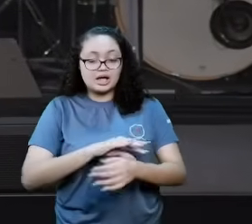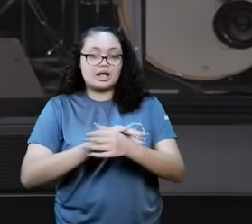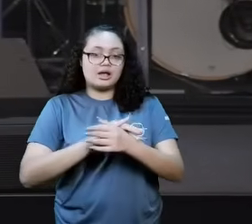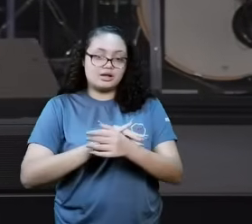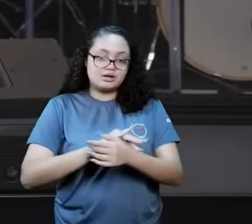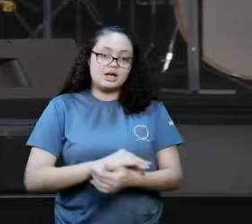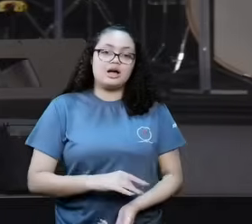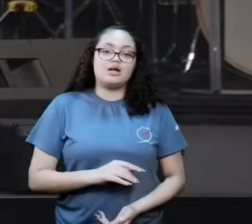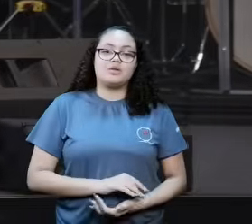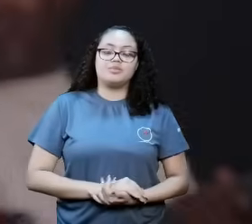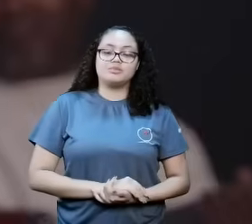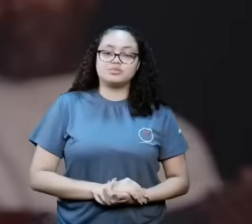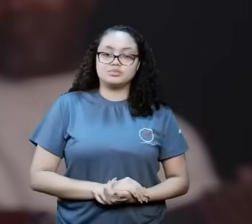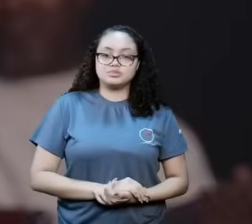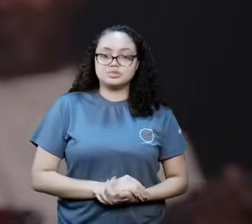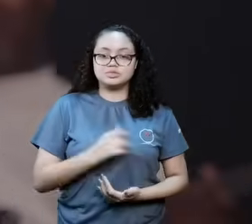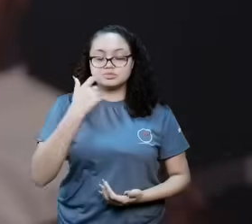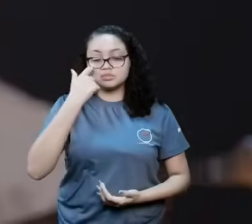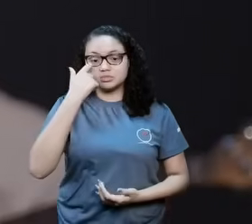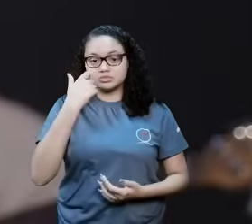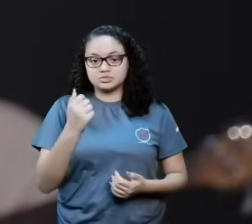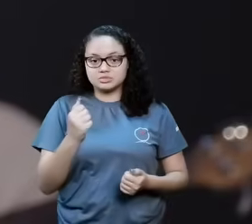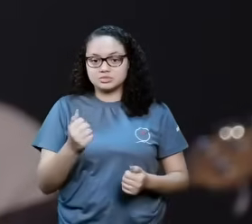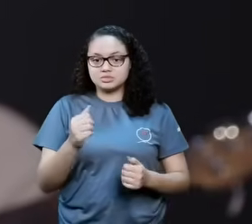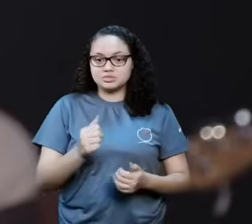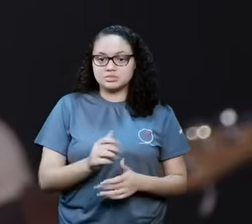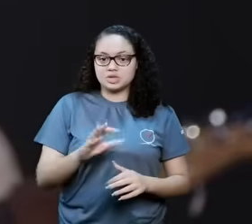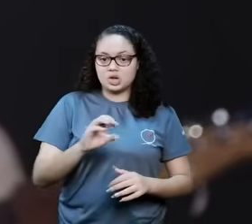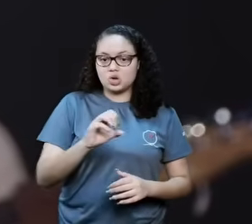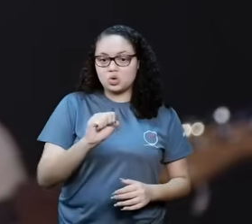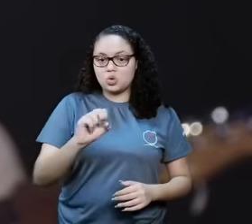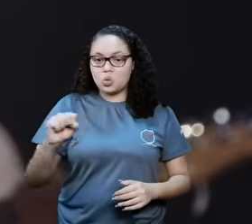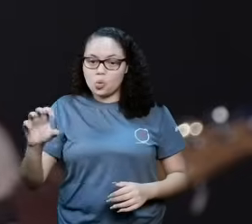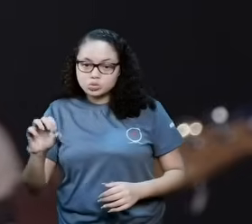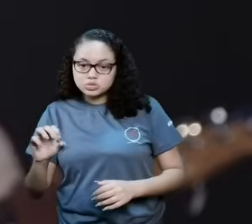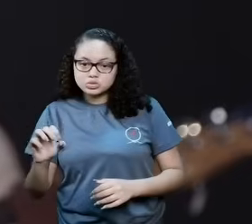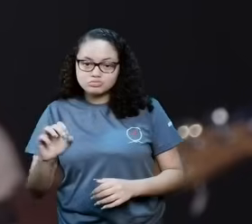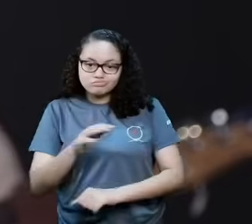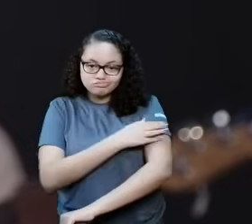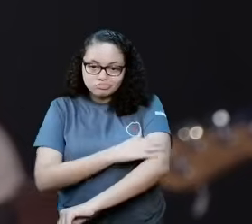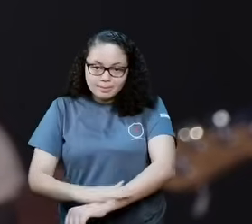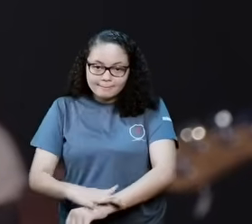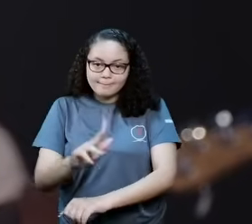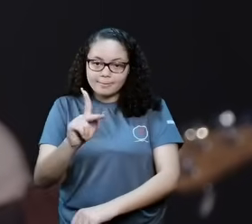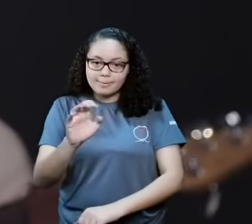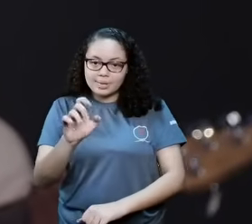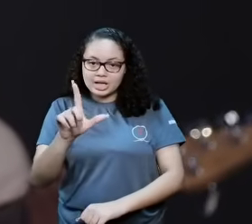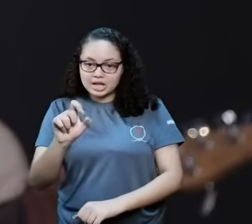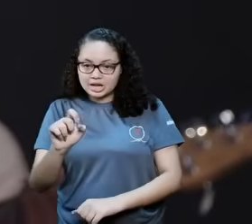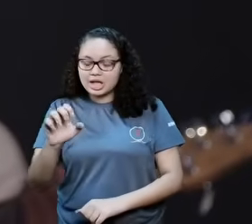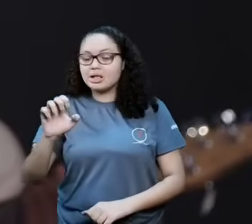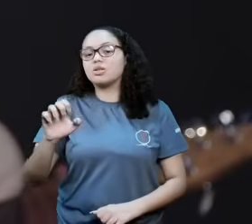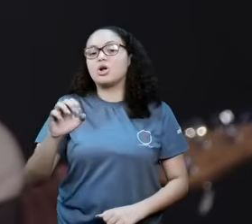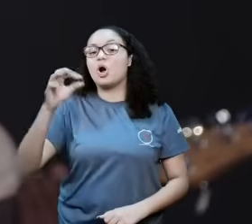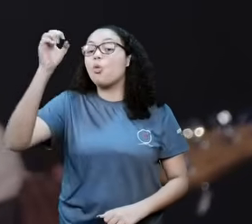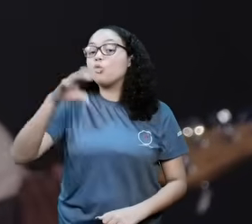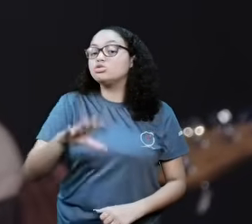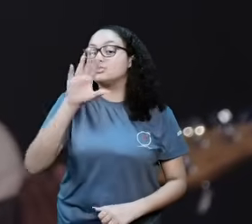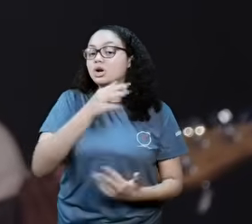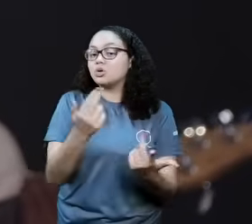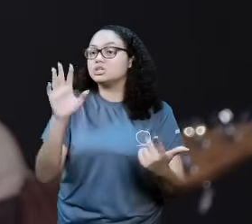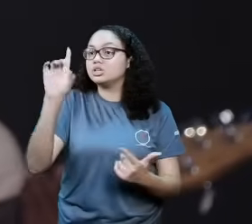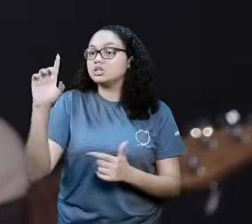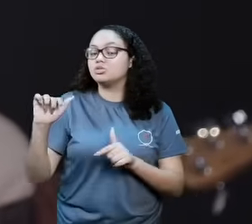ele bota nervo, depois ele estende sobre os corpos, ou os esqueletos, pele. Qual é a última coisa que ele bota? Qual é a última coisa que ele